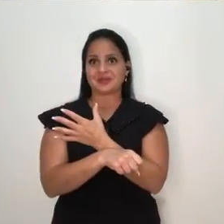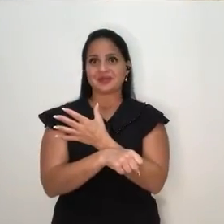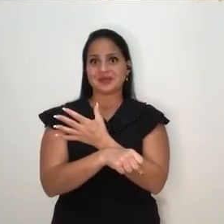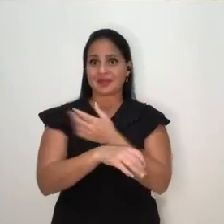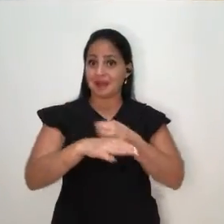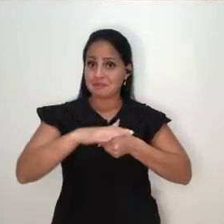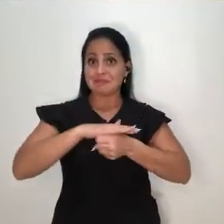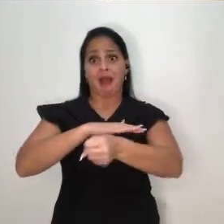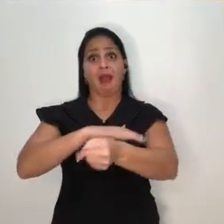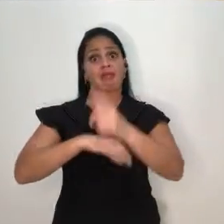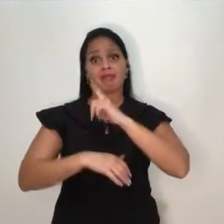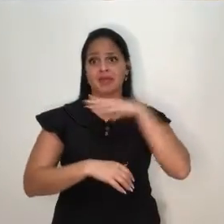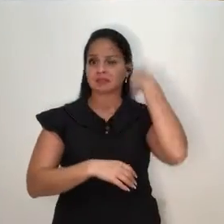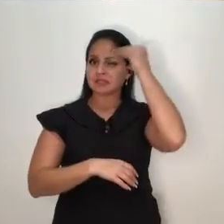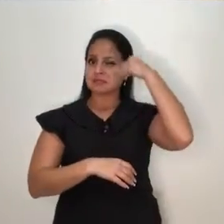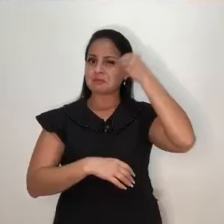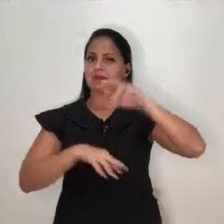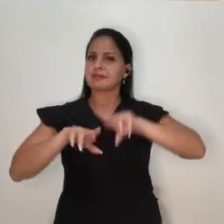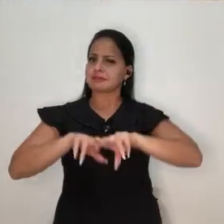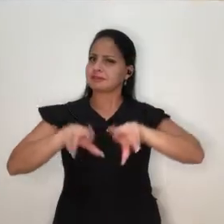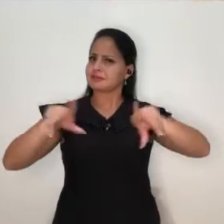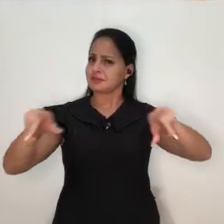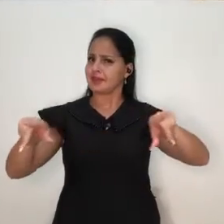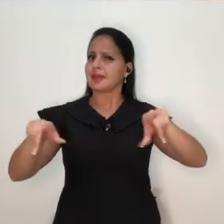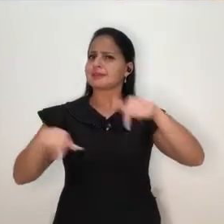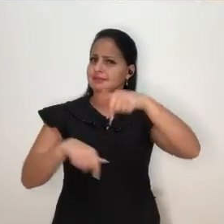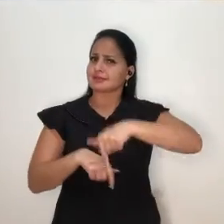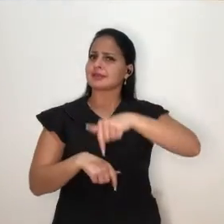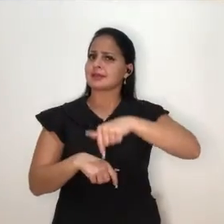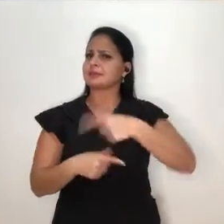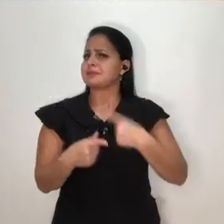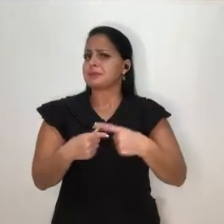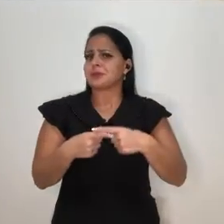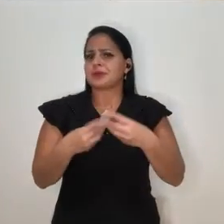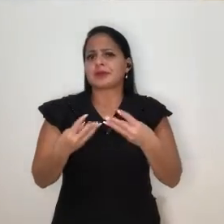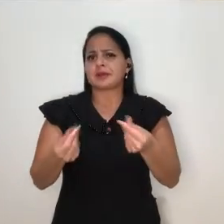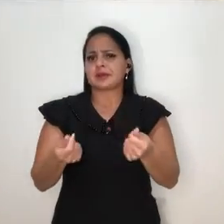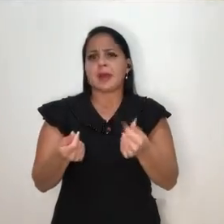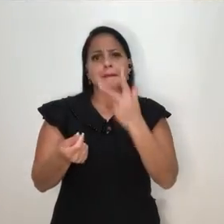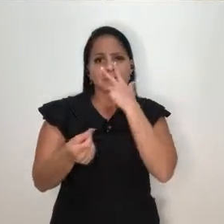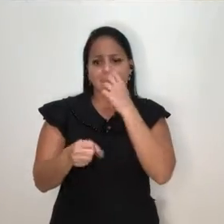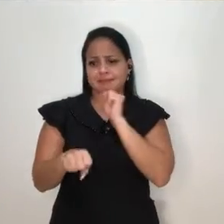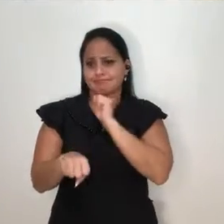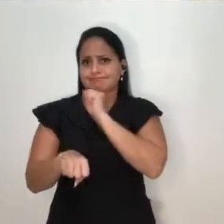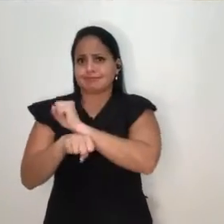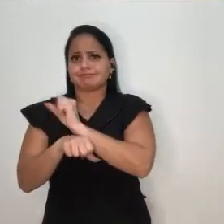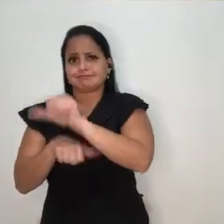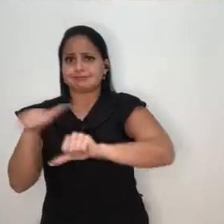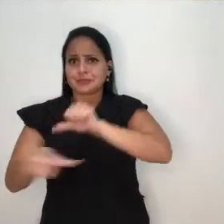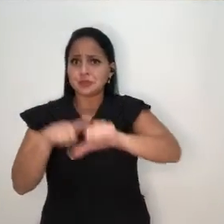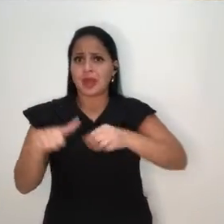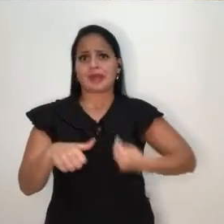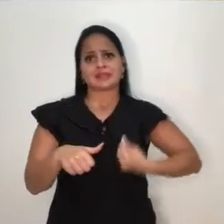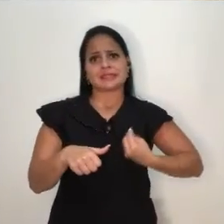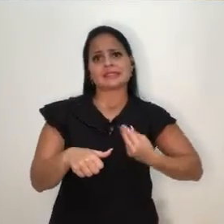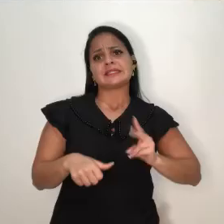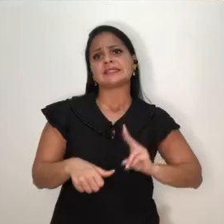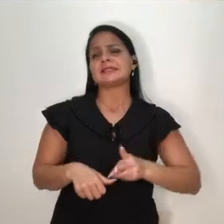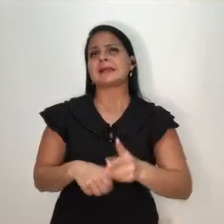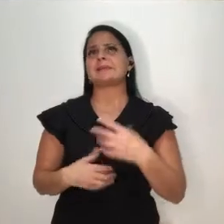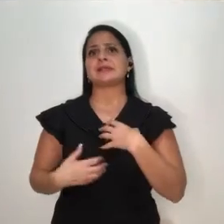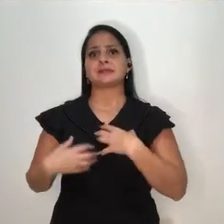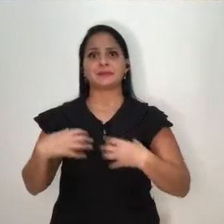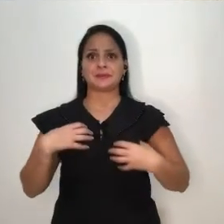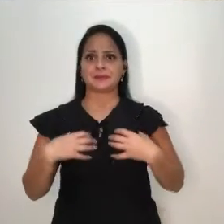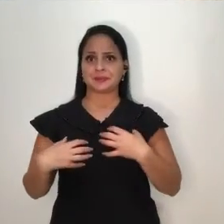lugar novo e ter experiências diferentes, né, das daqui, porque sair da zona de conforto sempre traz isso,